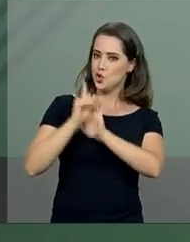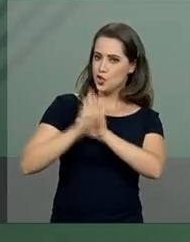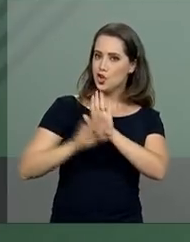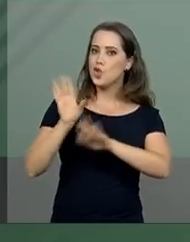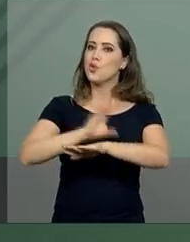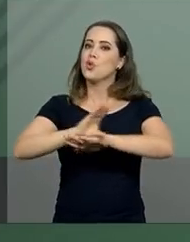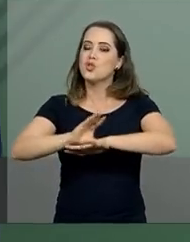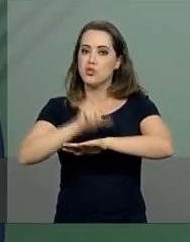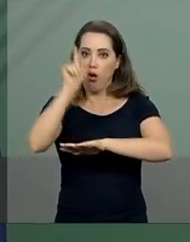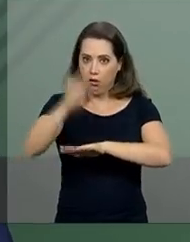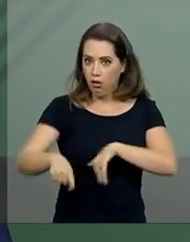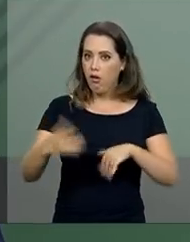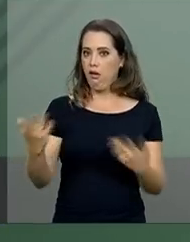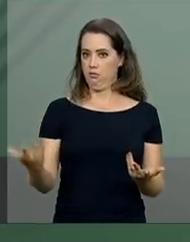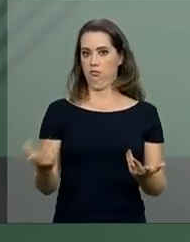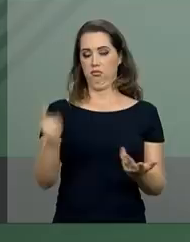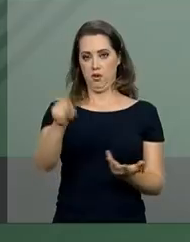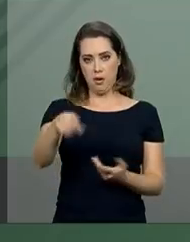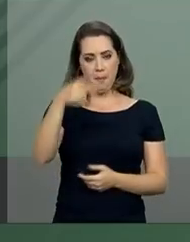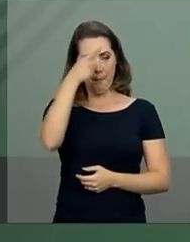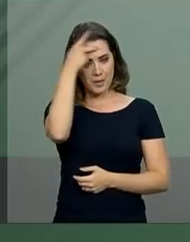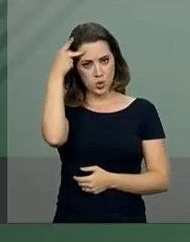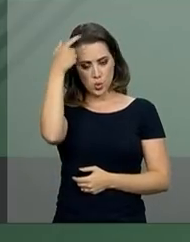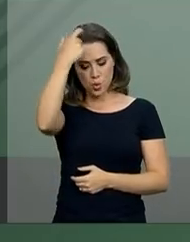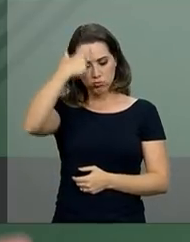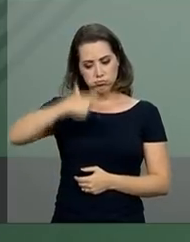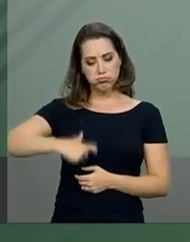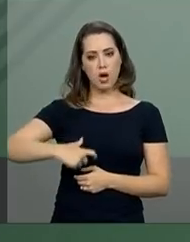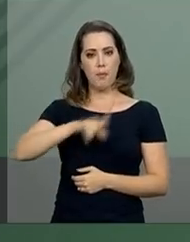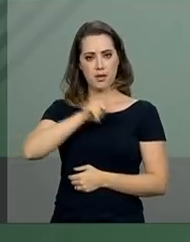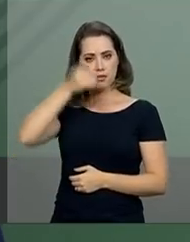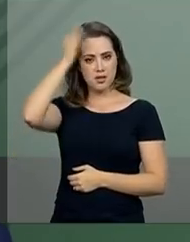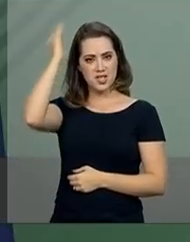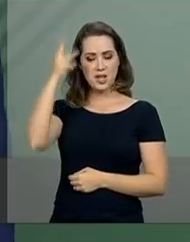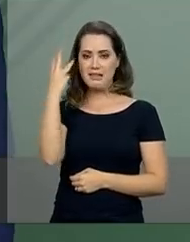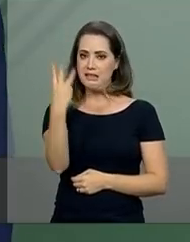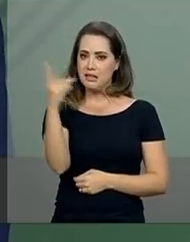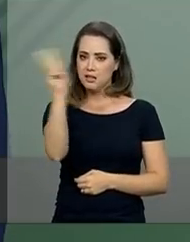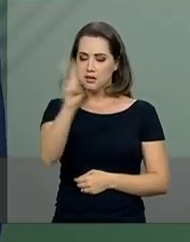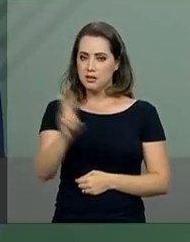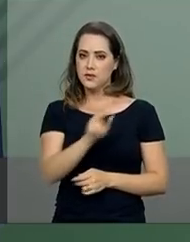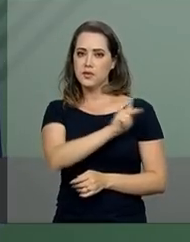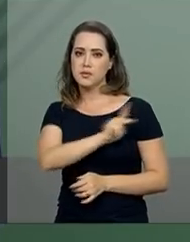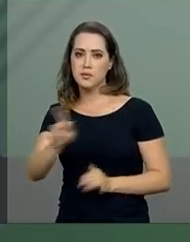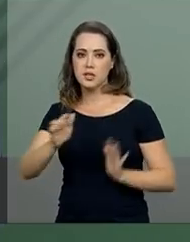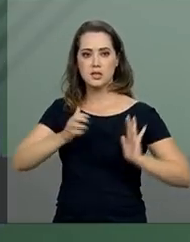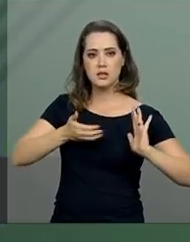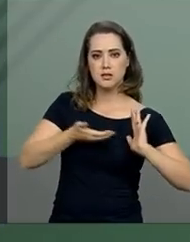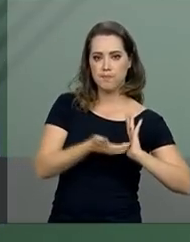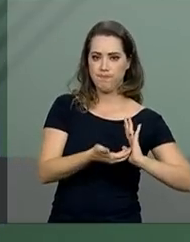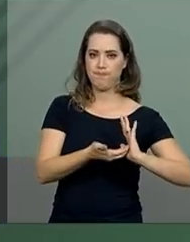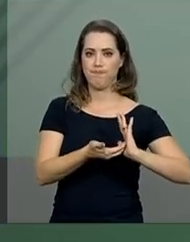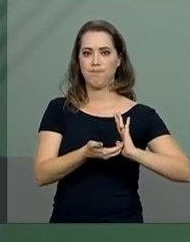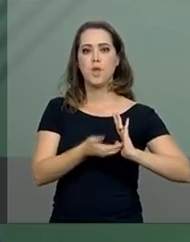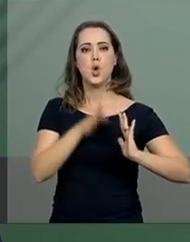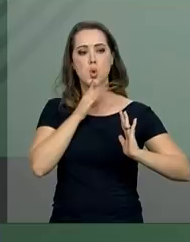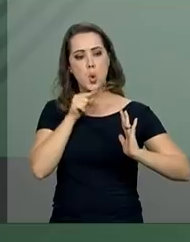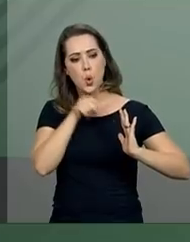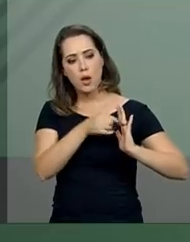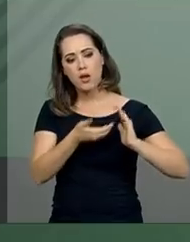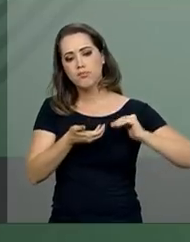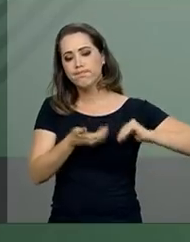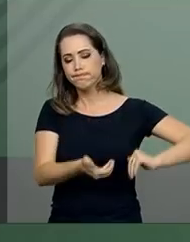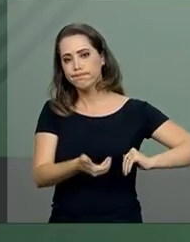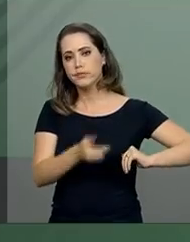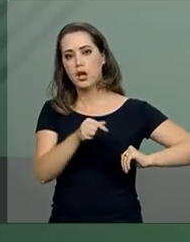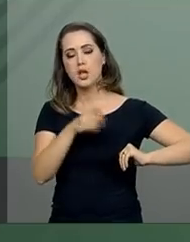que é como uma pessoa que por três vezes foi presidente da câmara dos deputados e conhece o parlamento